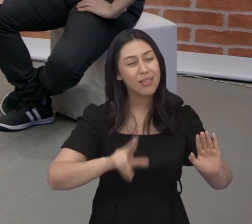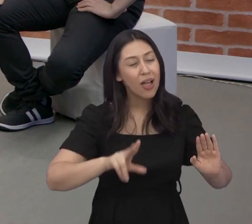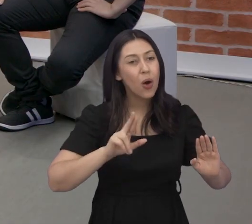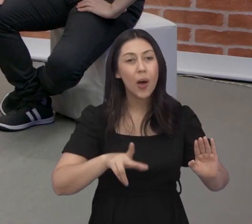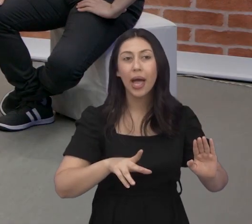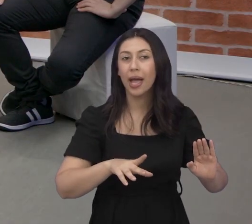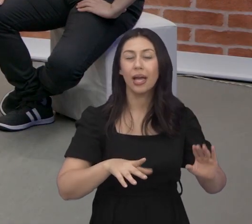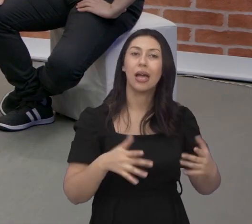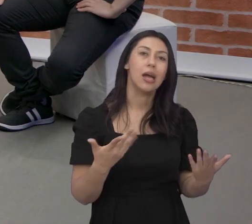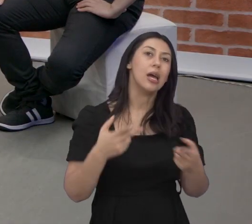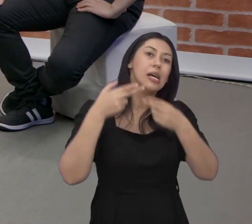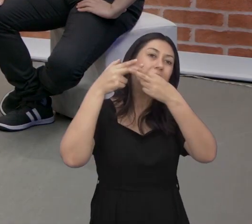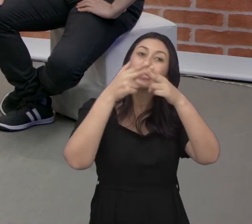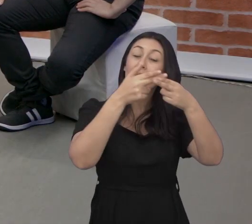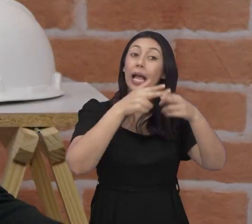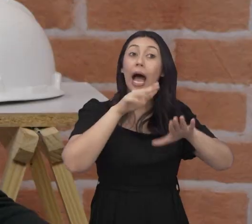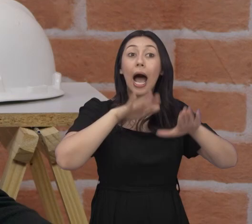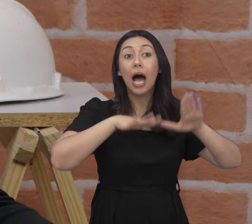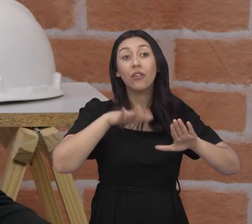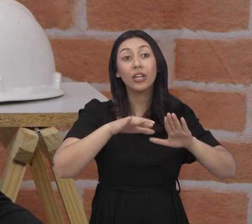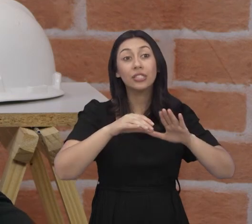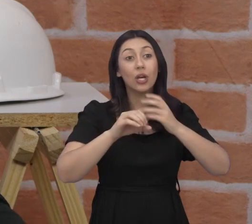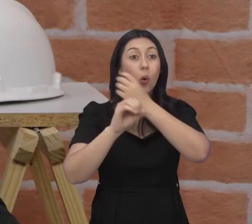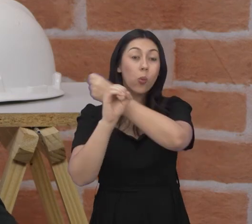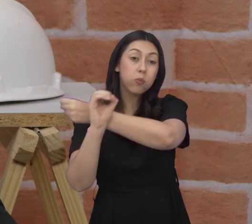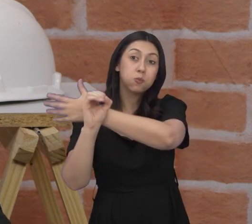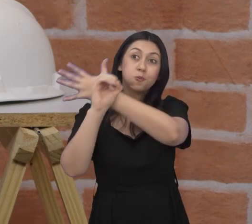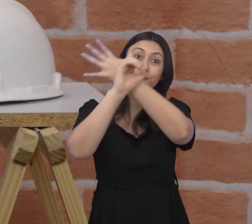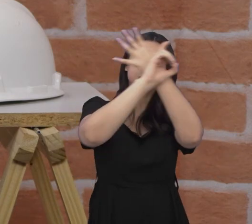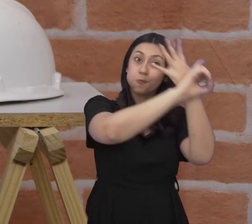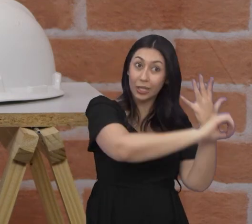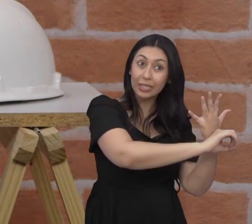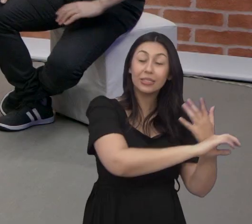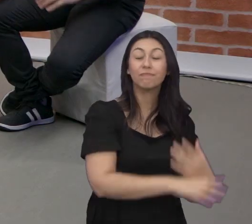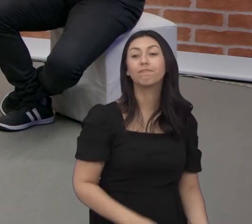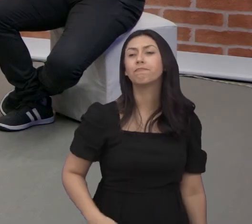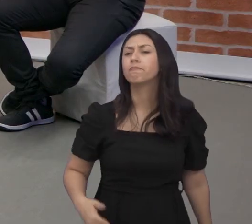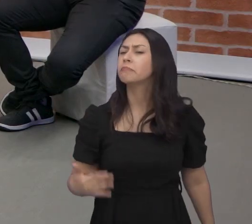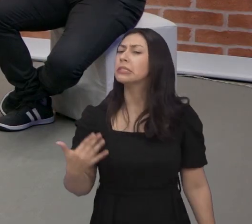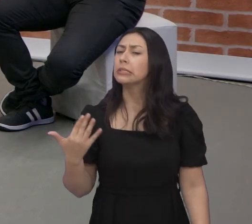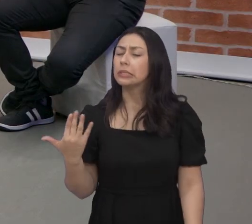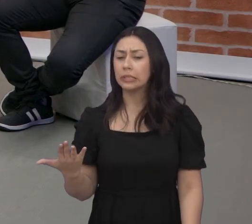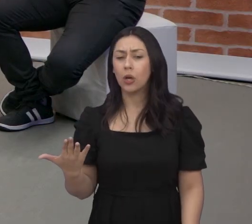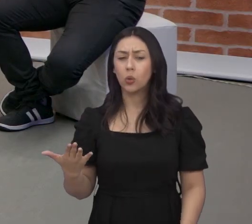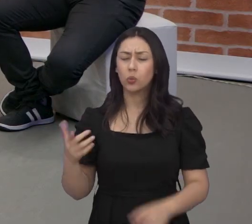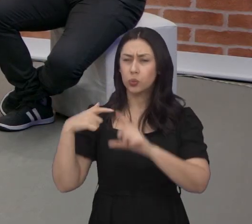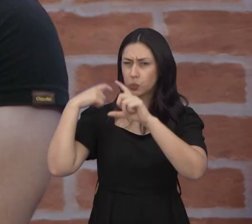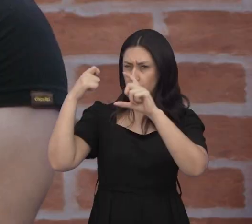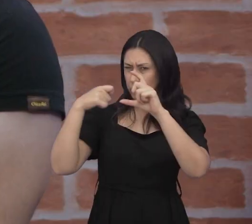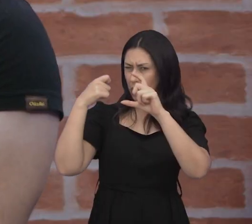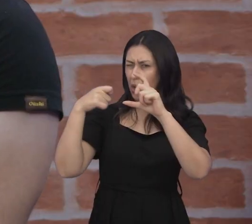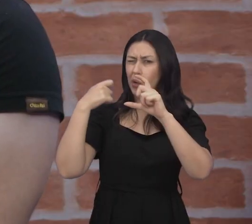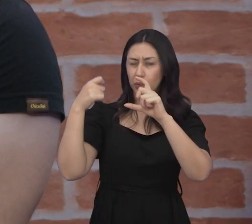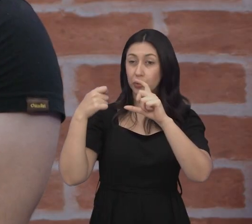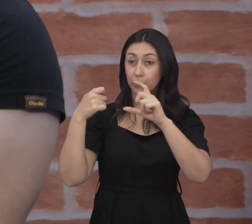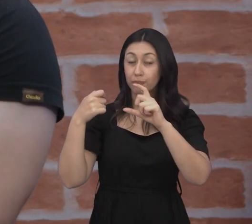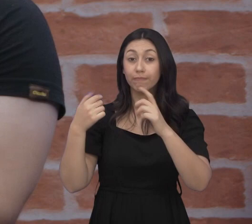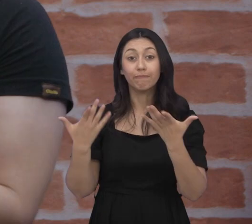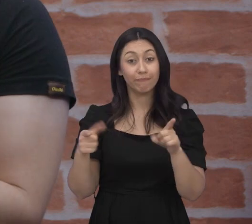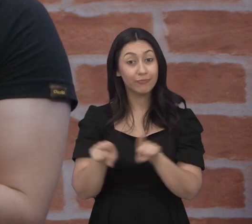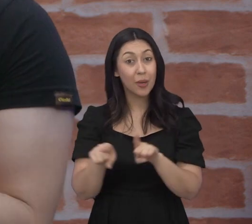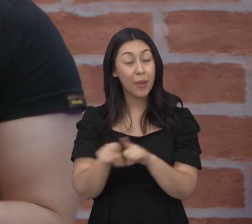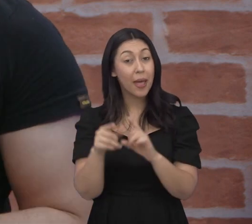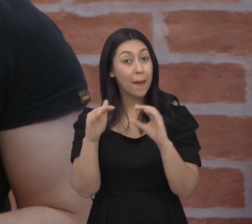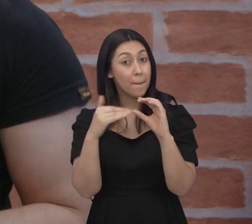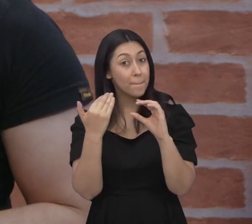nesse caso era lixo espacial, às vezes é um próprio cometa, né? Que aparece também. Mas o Renato, falando nisso dos registros, o